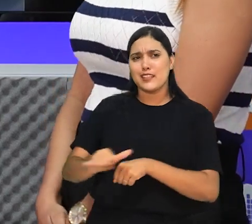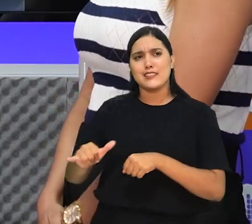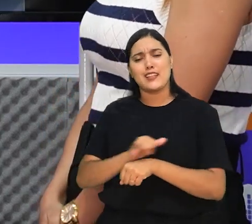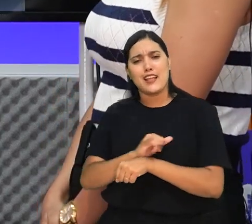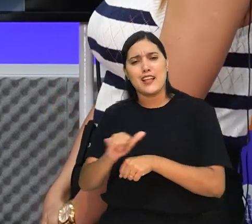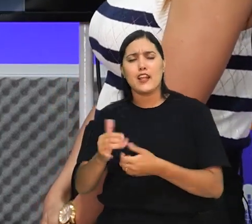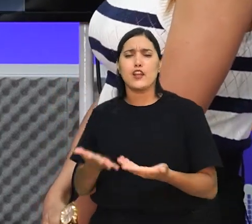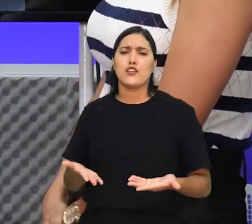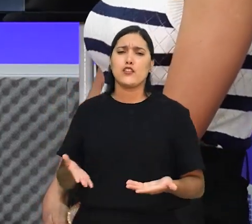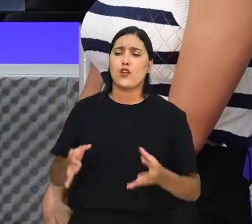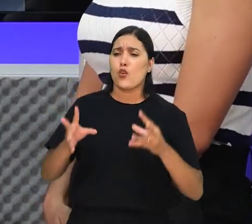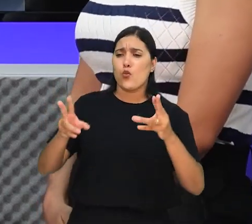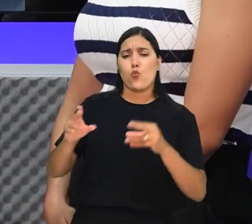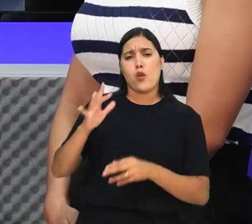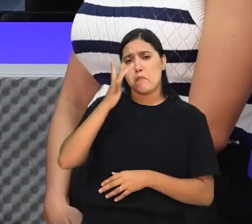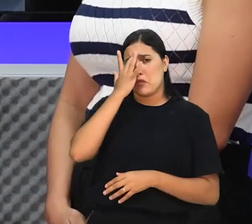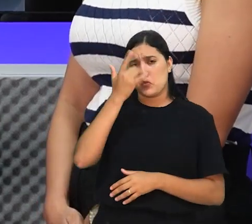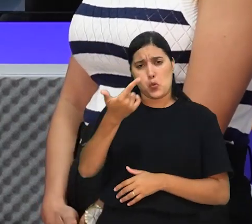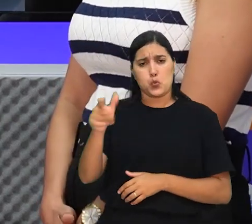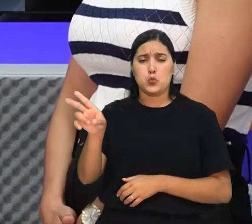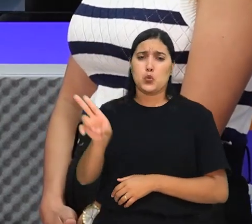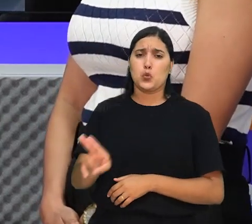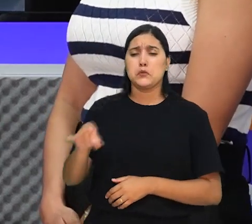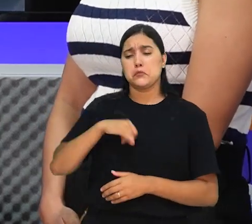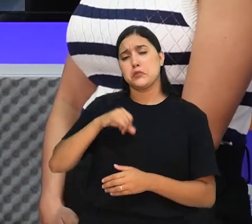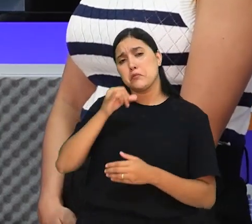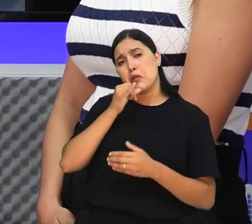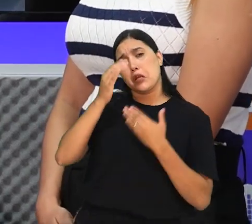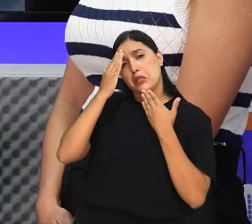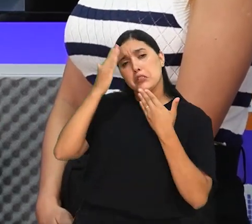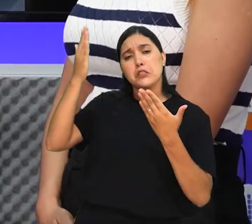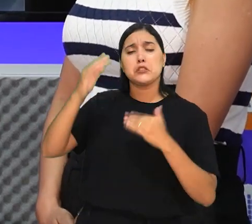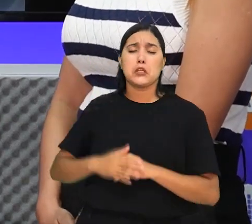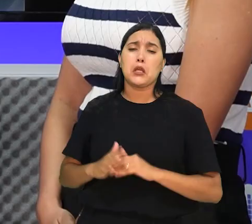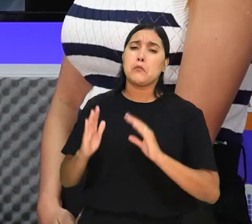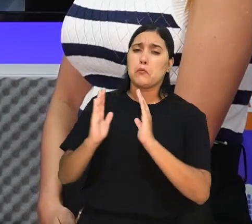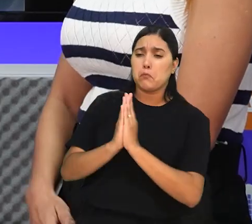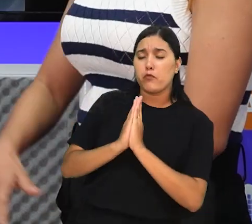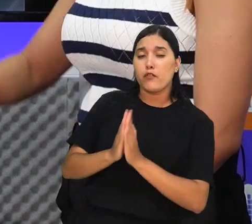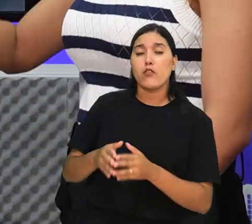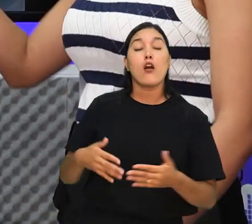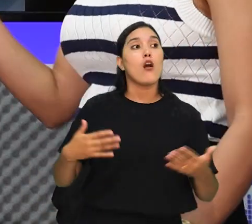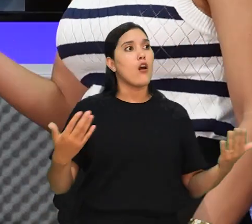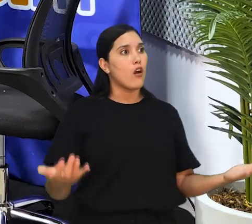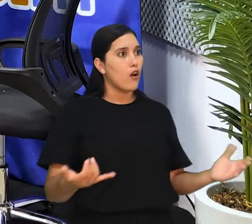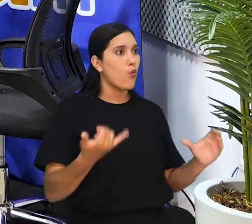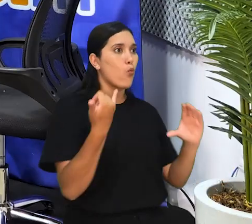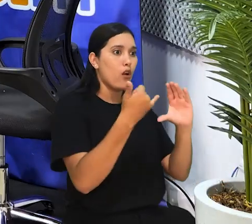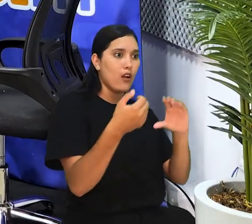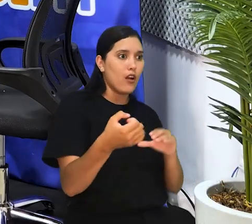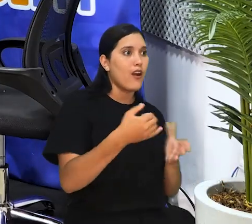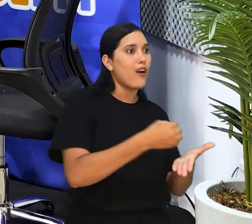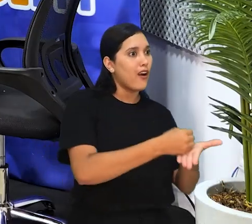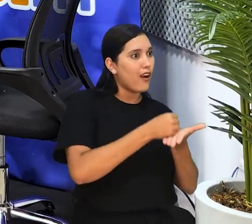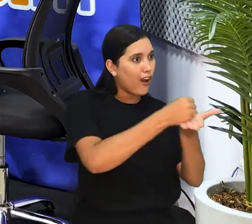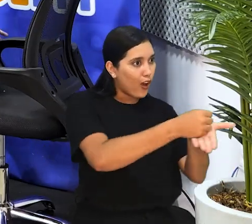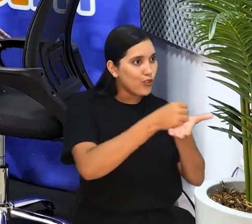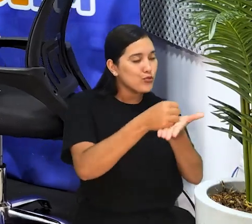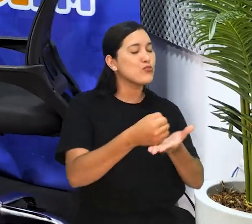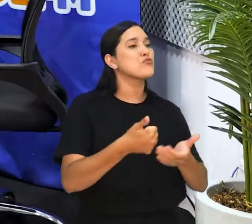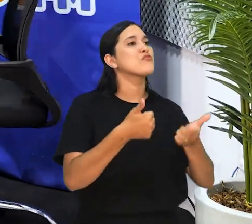aqui a gente usa também como todo mundo usa, né? De agradecer, ou por favor. Então o WhatsApp veio realmente